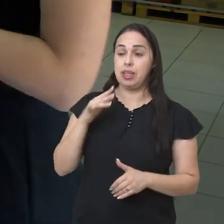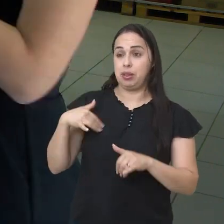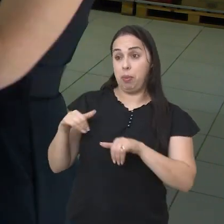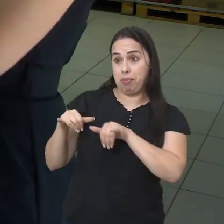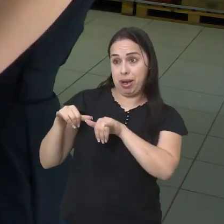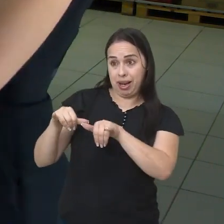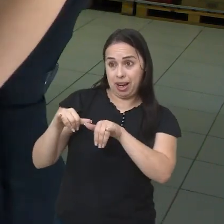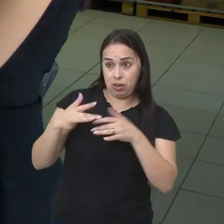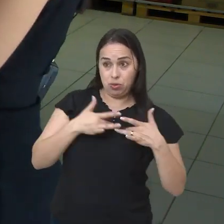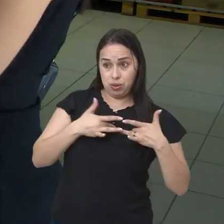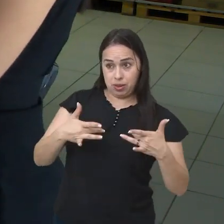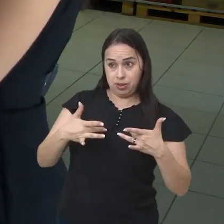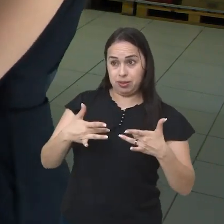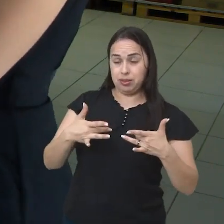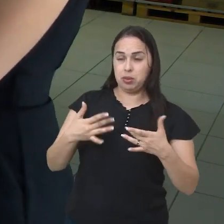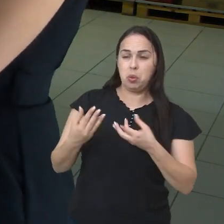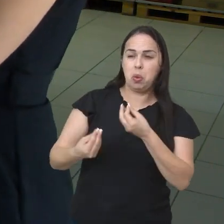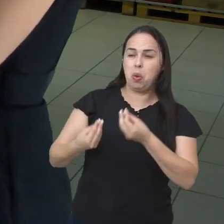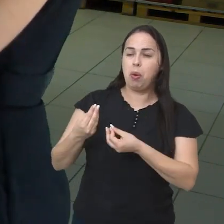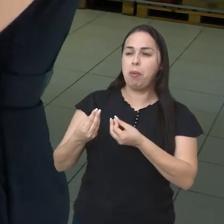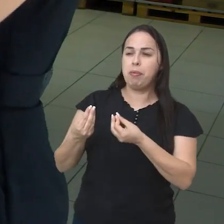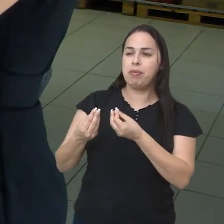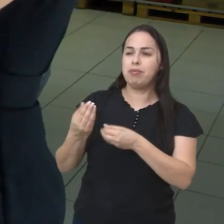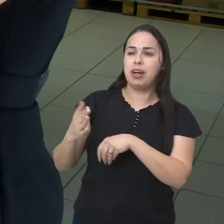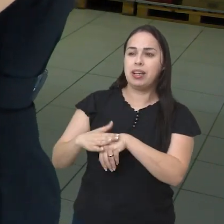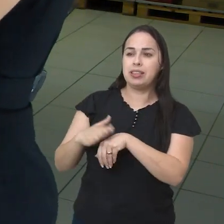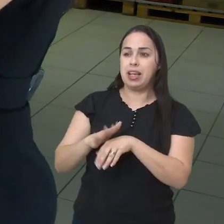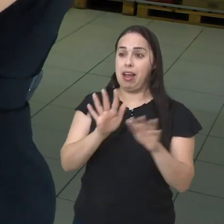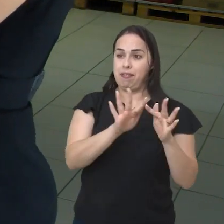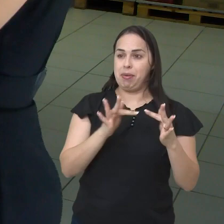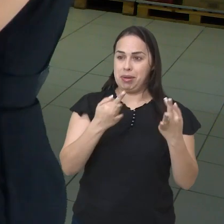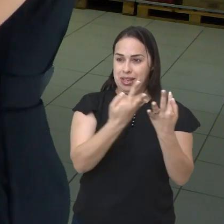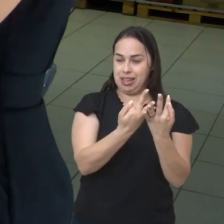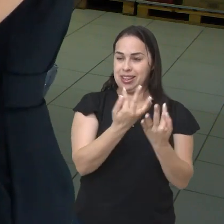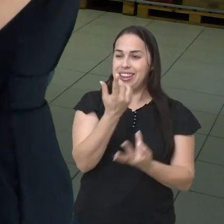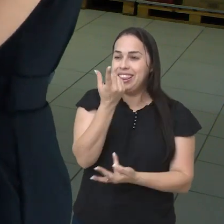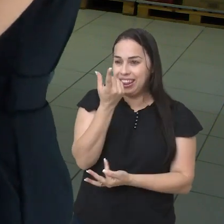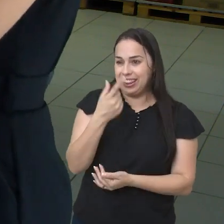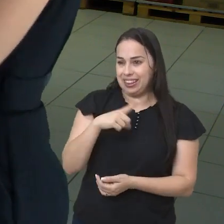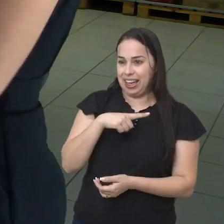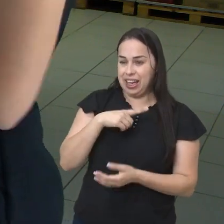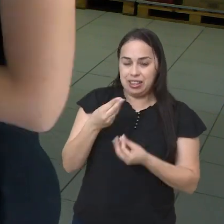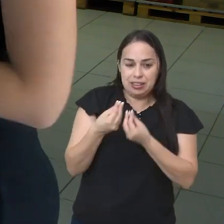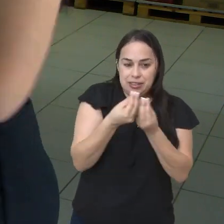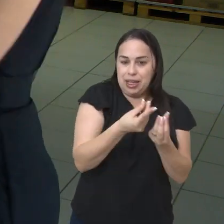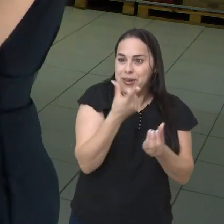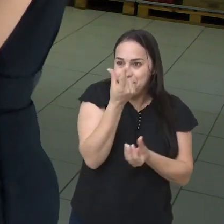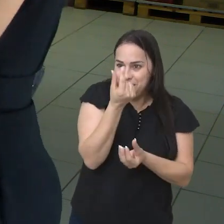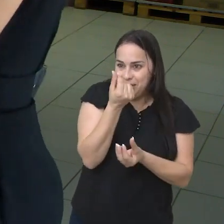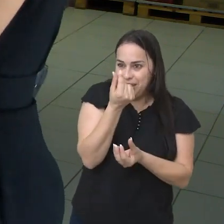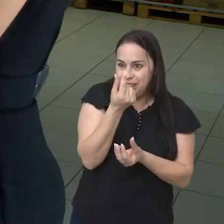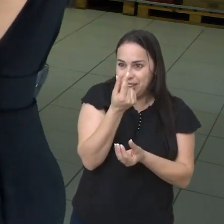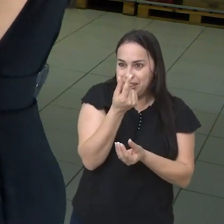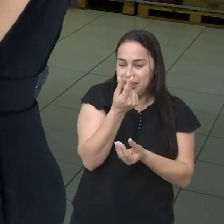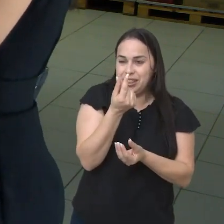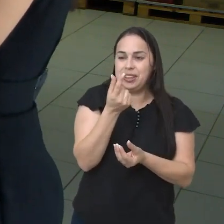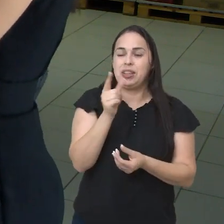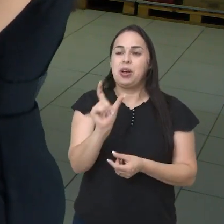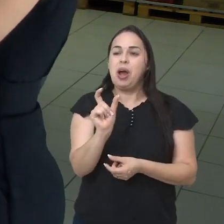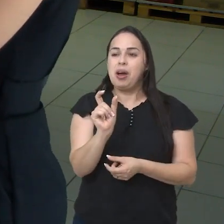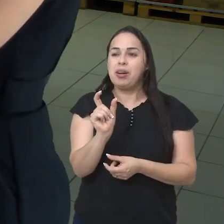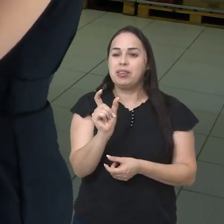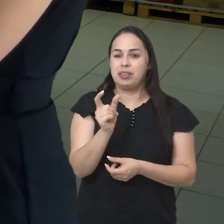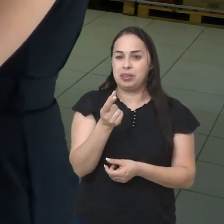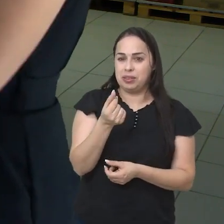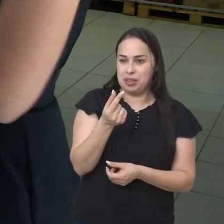solidário, como funciona? As famílias recebem uma moedinha, né, que o senhor estava comentando, sim, que é intitulada